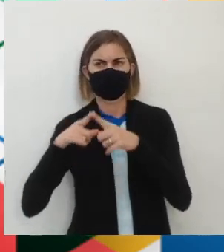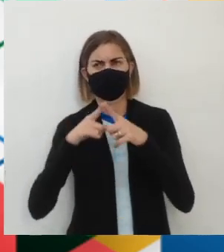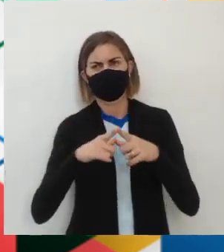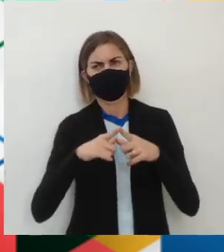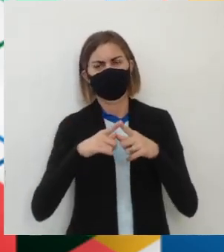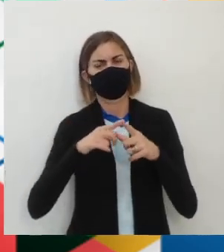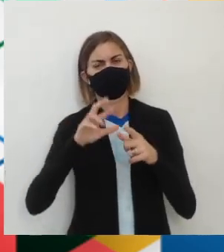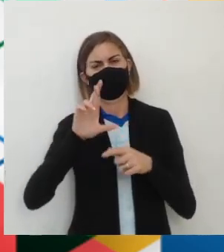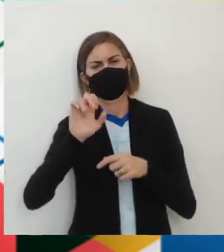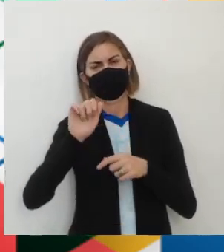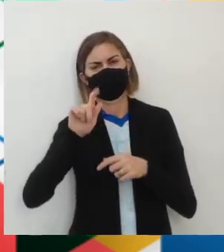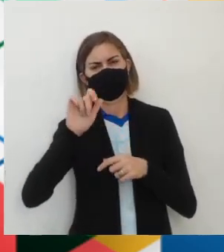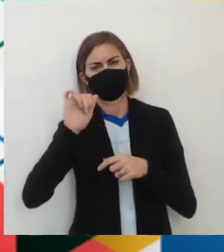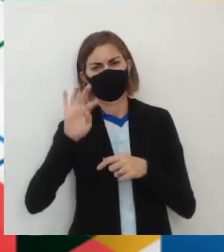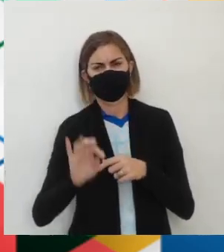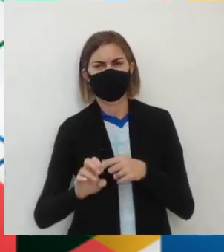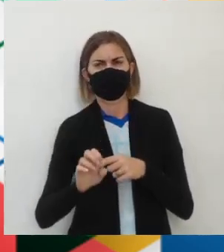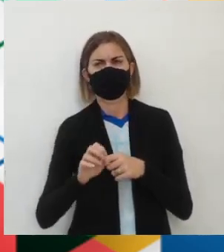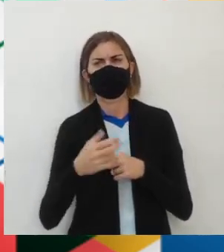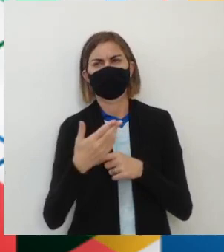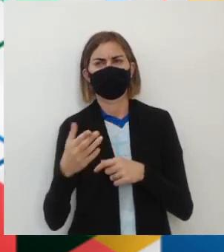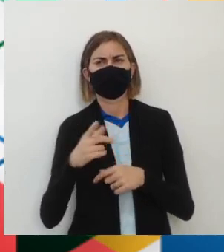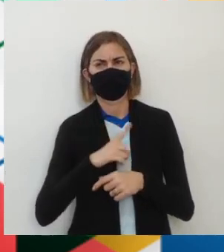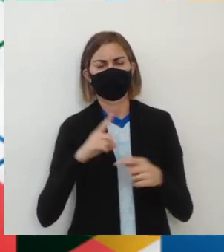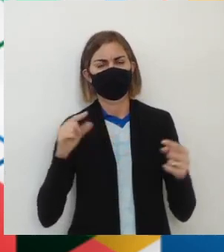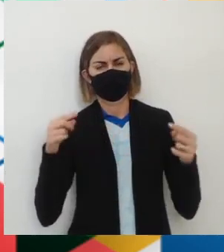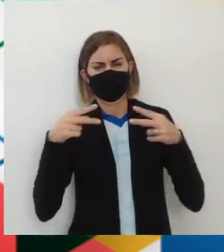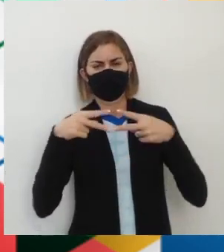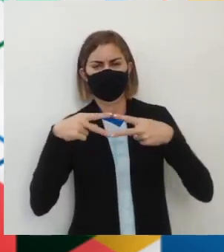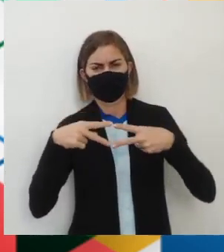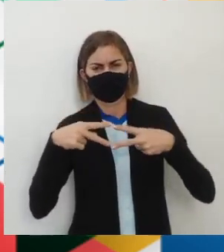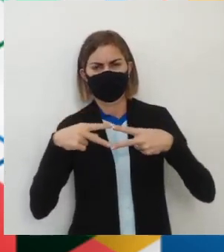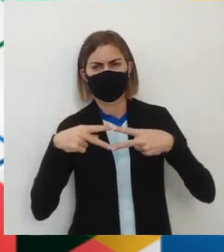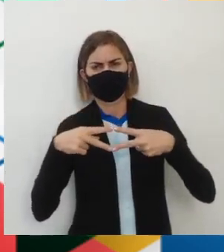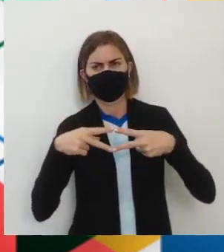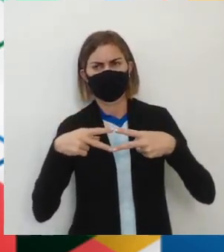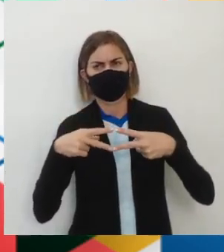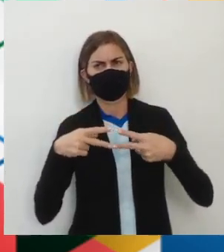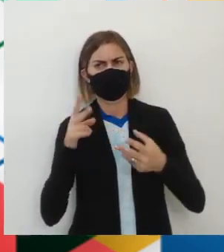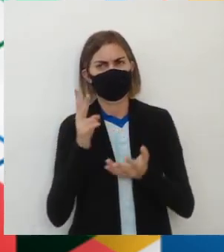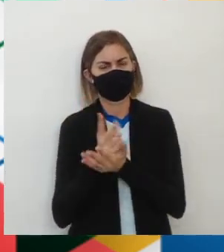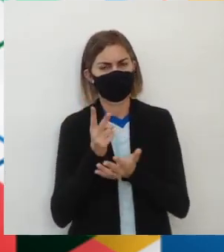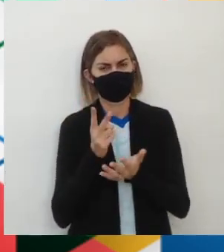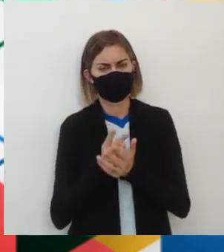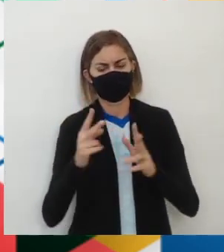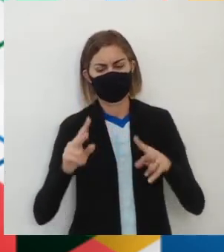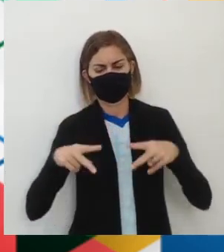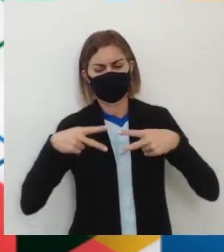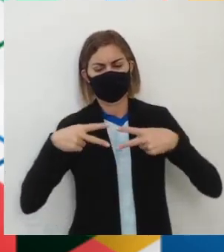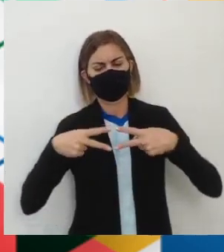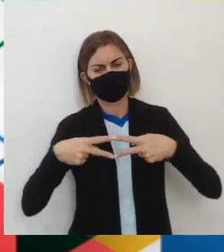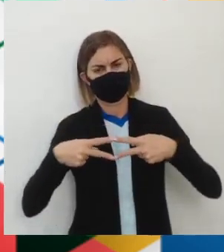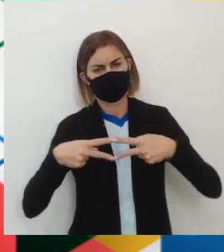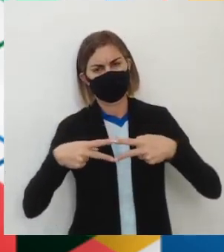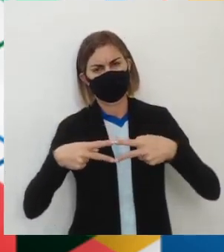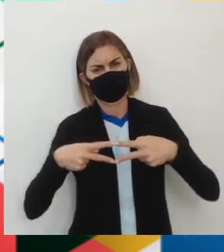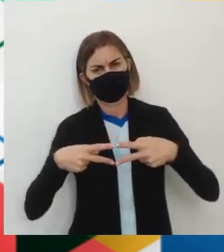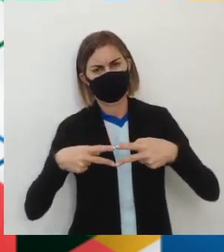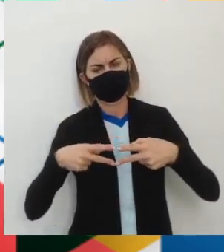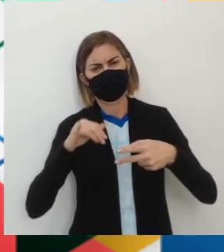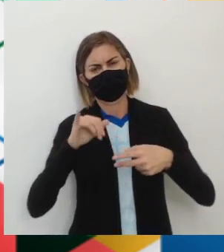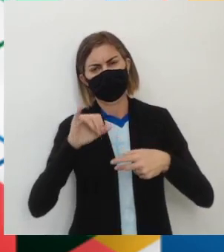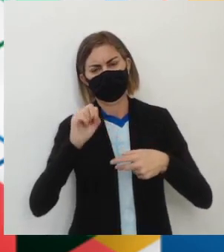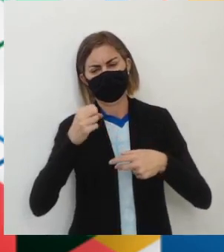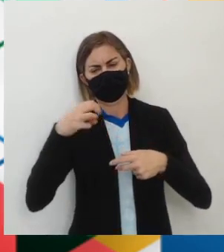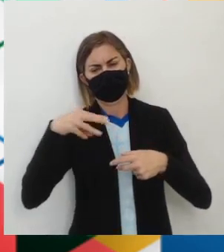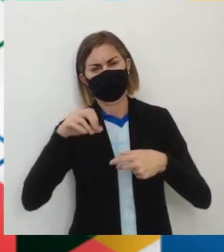no reagente. No reagente eu tenho uma ligação dupla. Sempre que eu tenho uma ligação dupla, eu posso ter uma